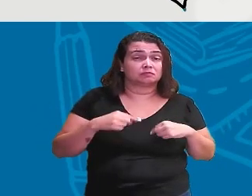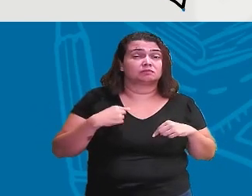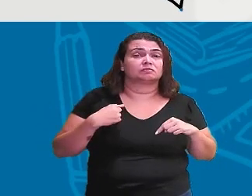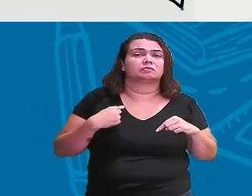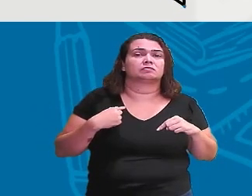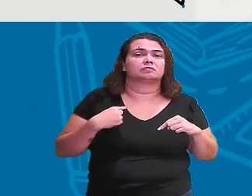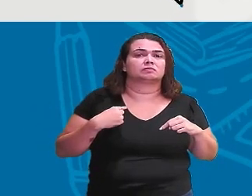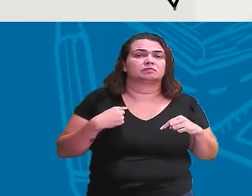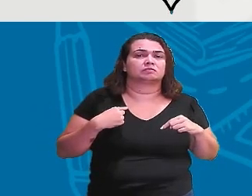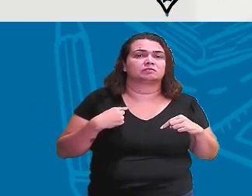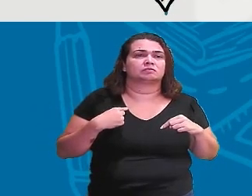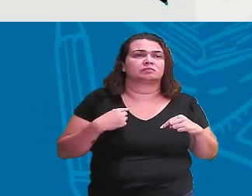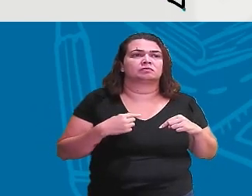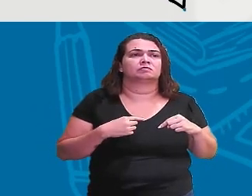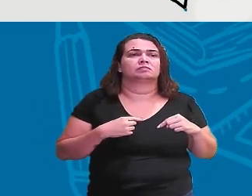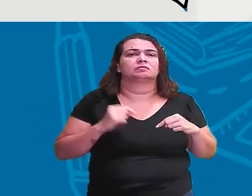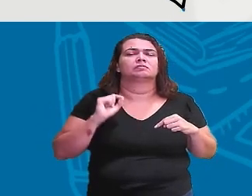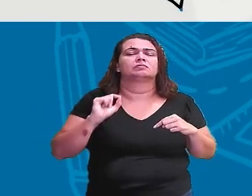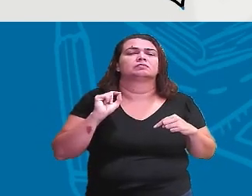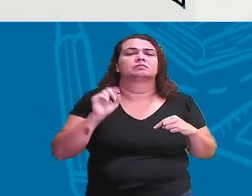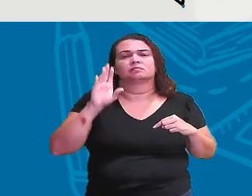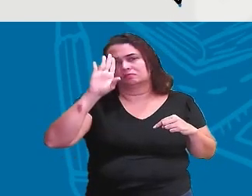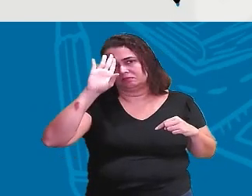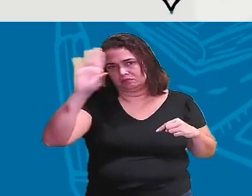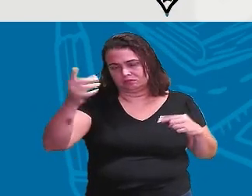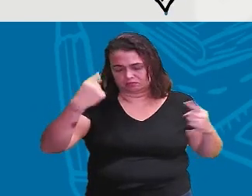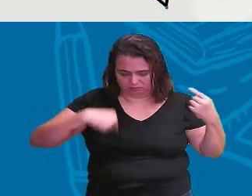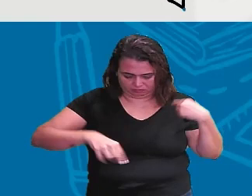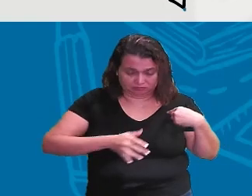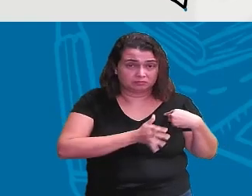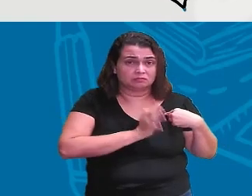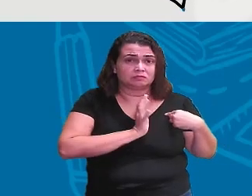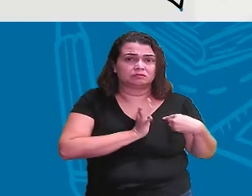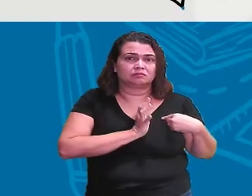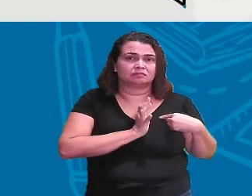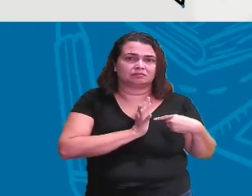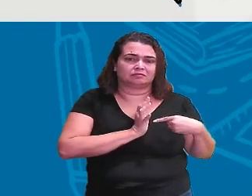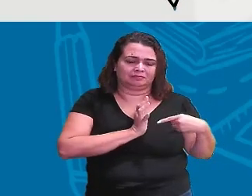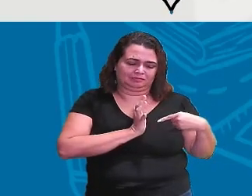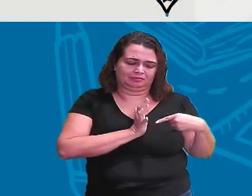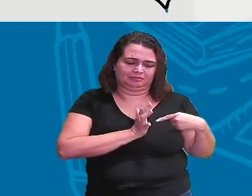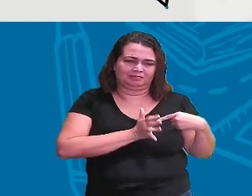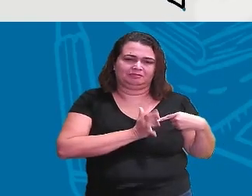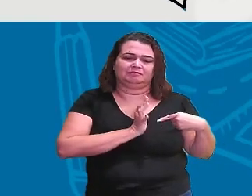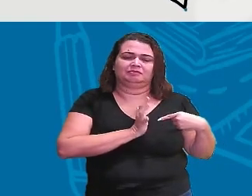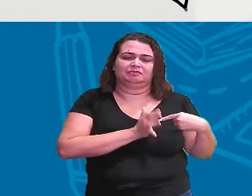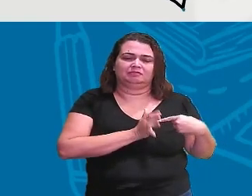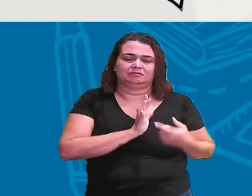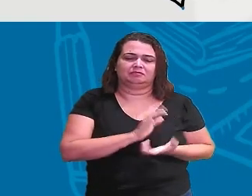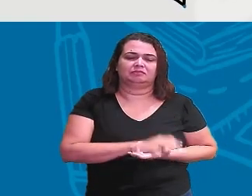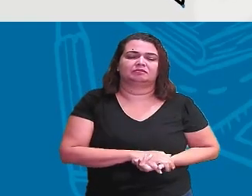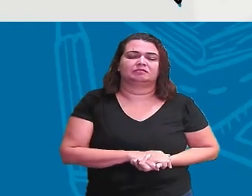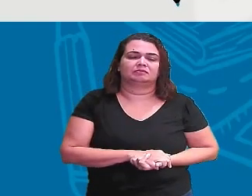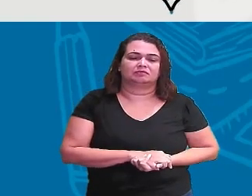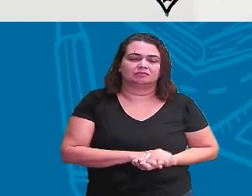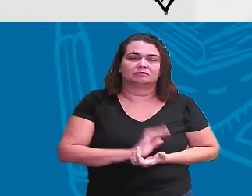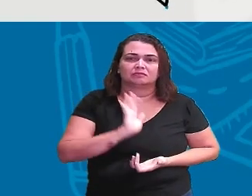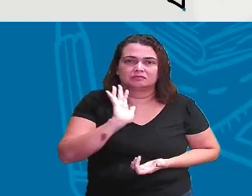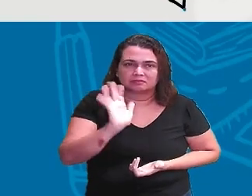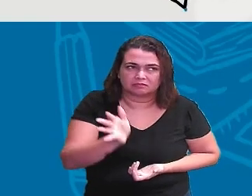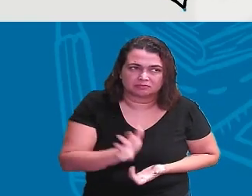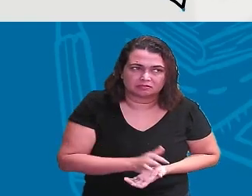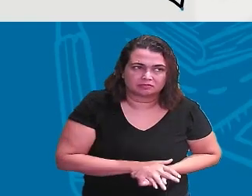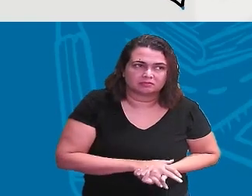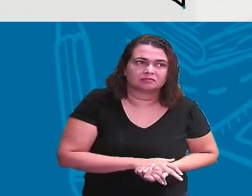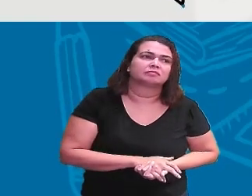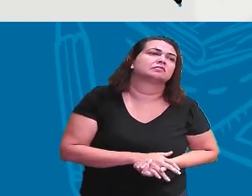cardiovascular. Quem seria o principal órgão do sistema cardiovascular? Tenho certeza que aí de casa vocês já falaram que